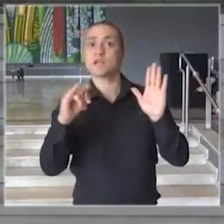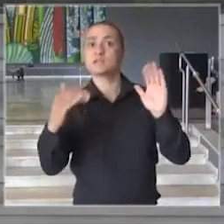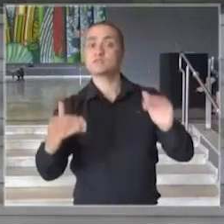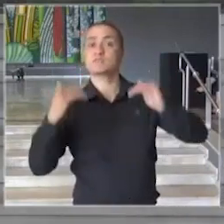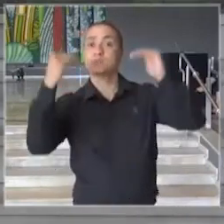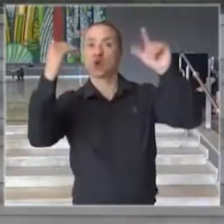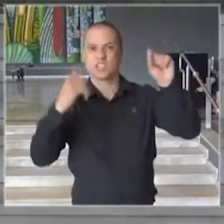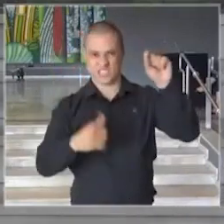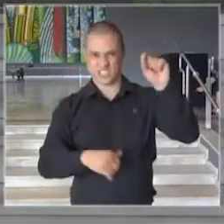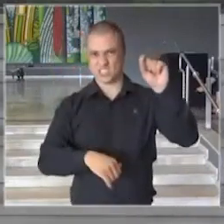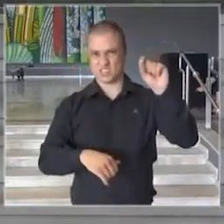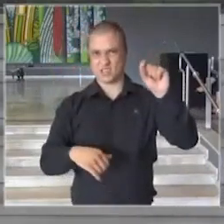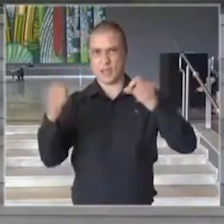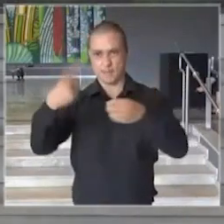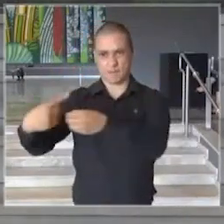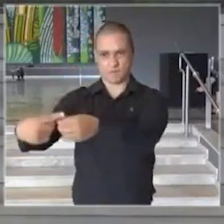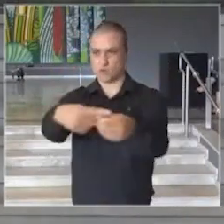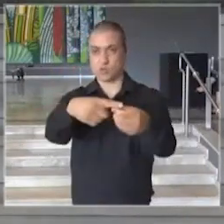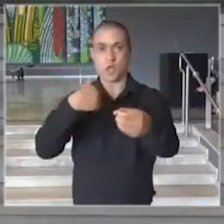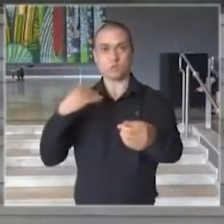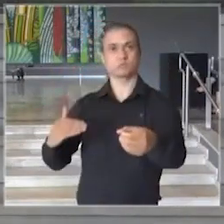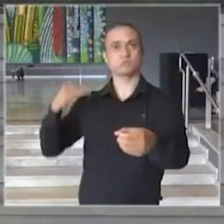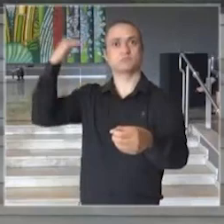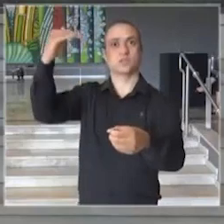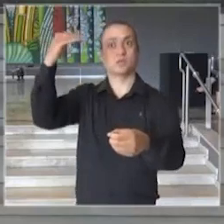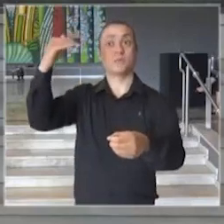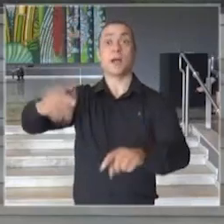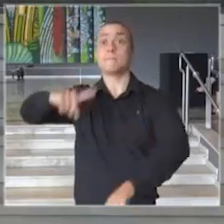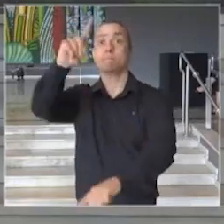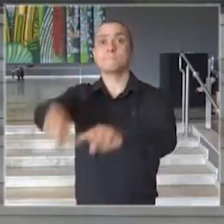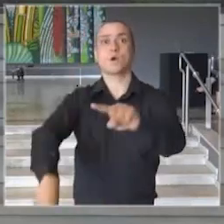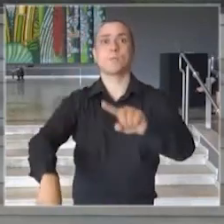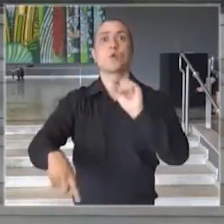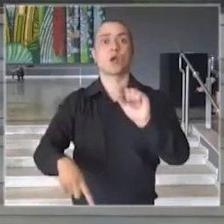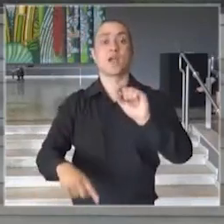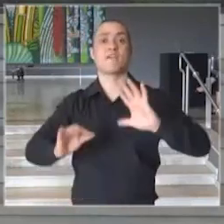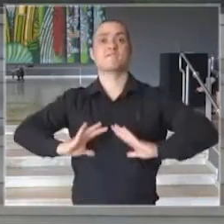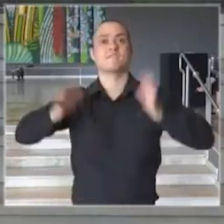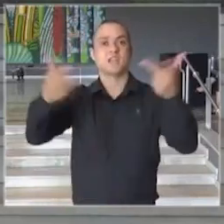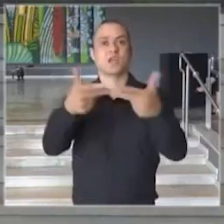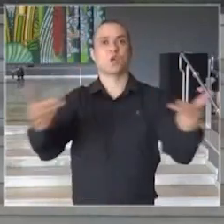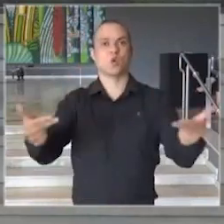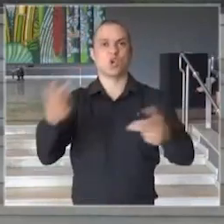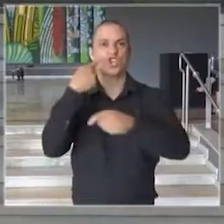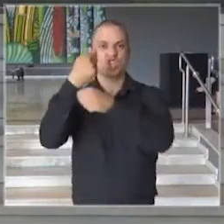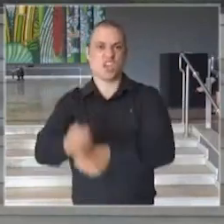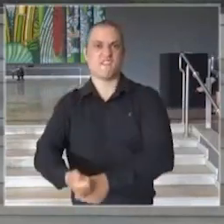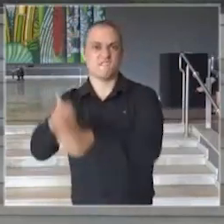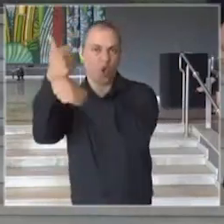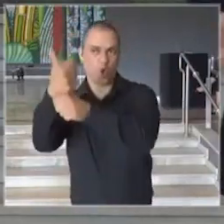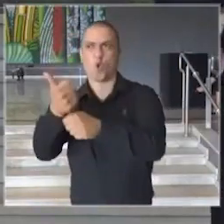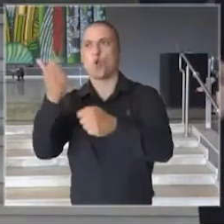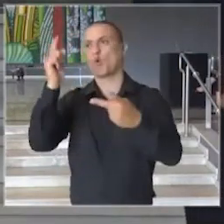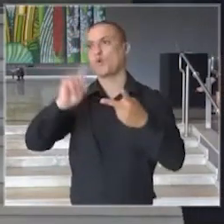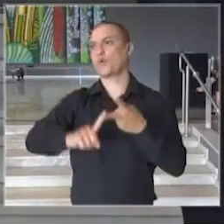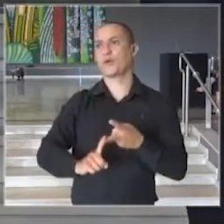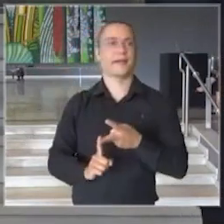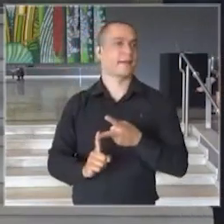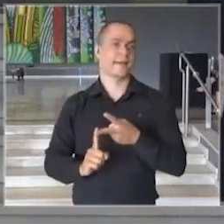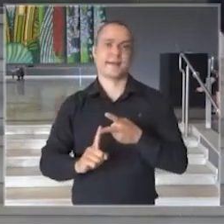sobrepõem, inclusive, a medidas municipais para impedir a realização de festas, nem de Réveillon, nem